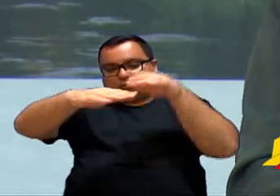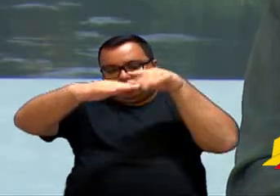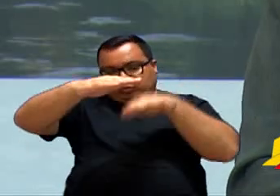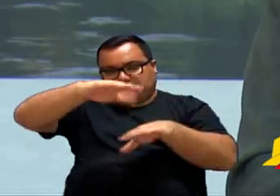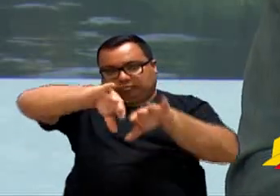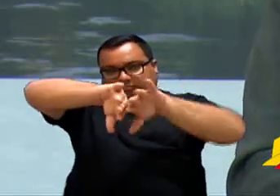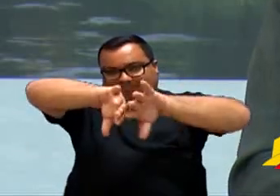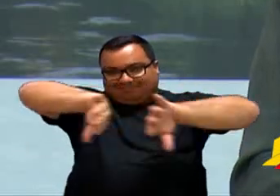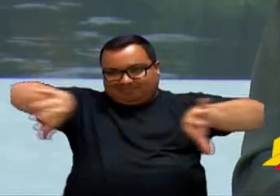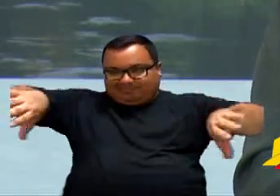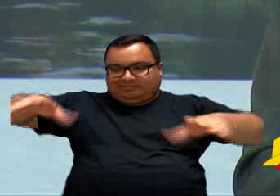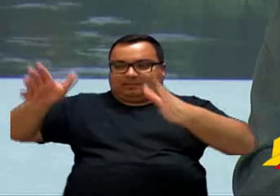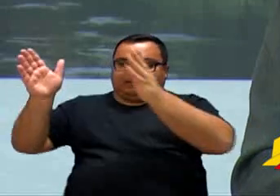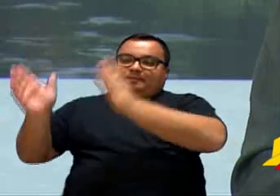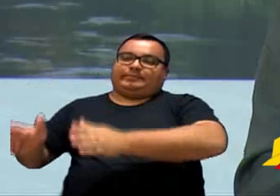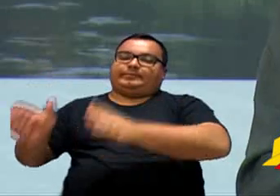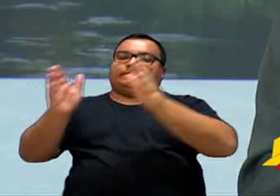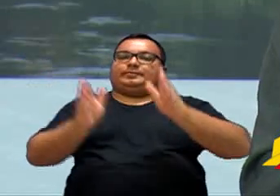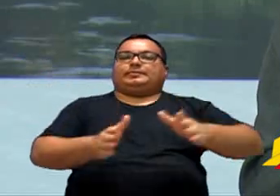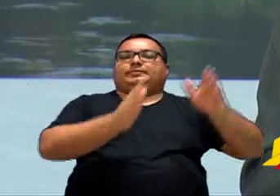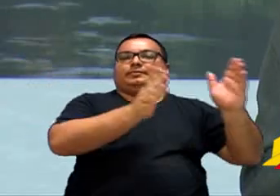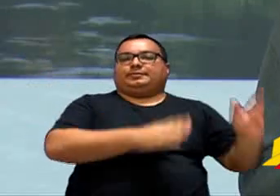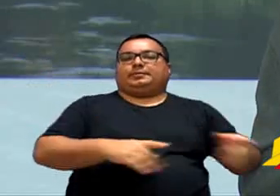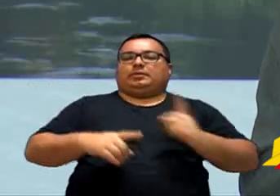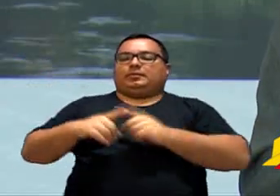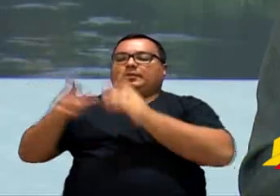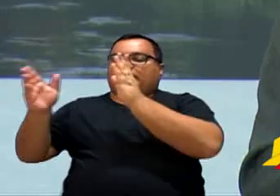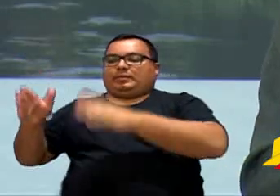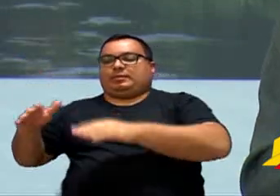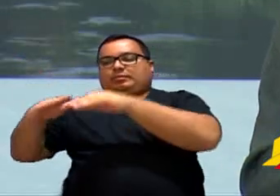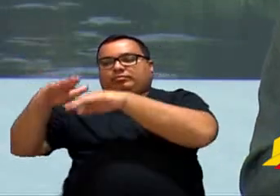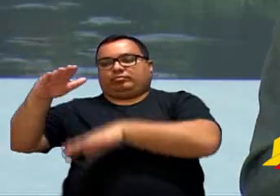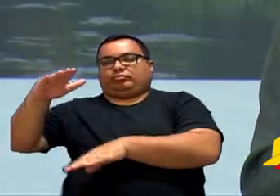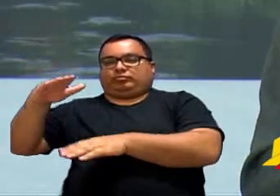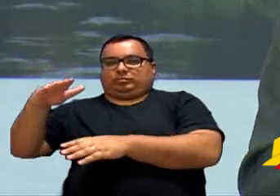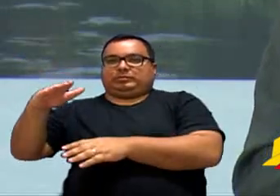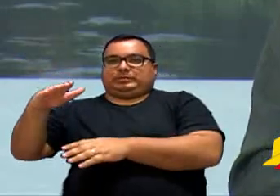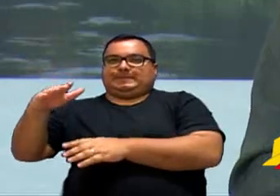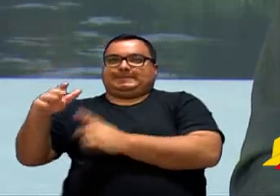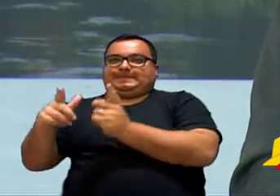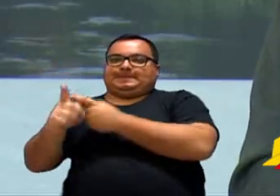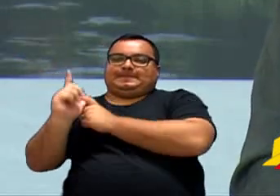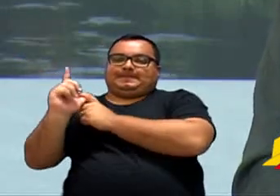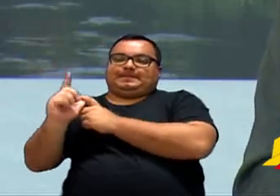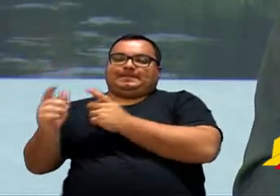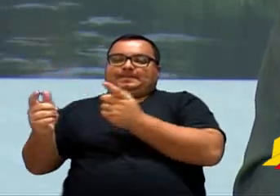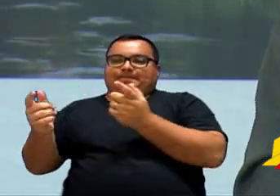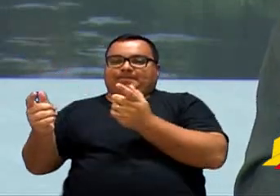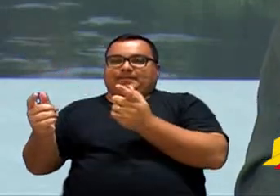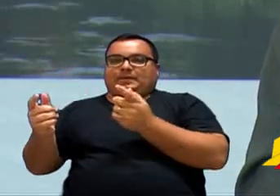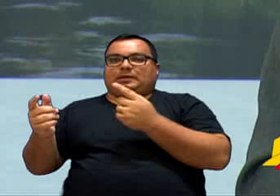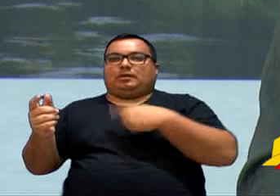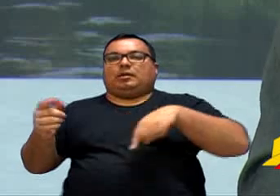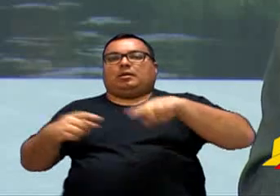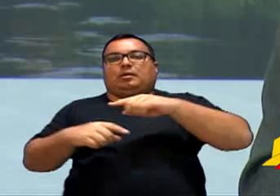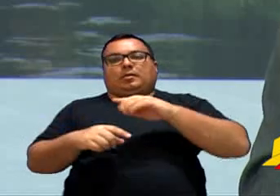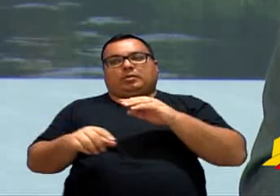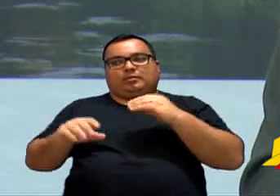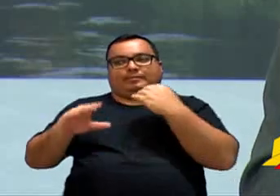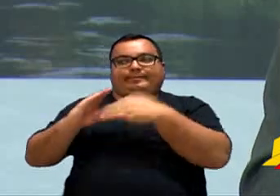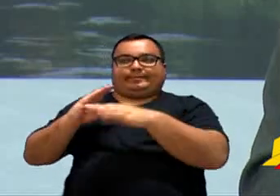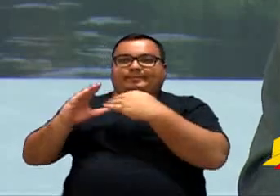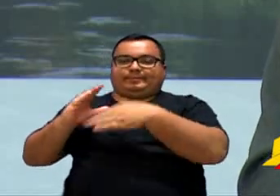esses fundos, por quê? Porque ficou deficitário. Então, criou um fundo deficitário, que, a partir daí, a prefeitura passou a ter